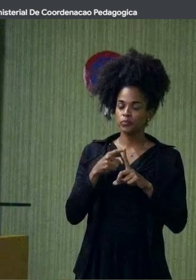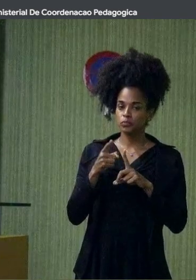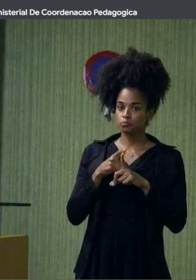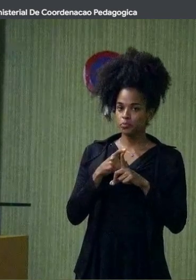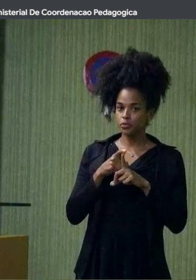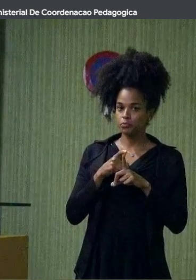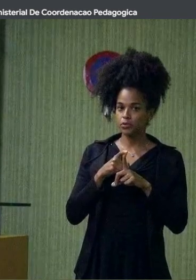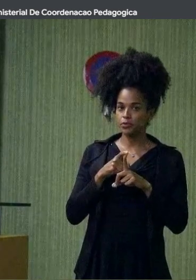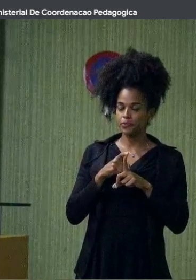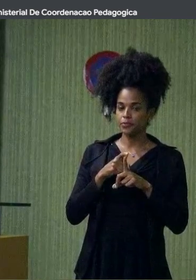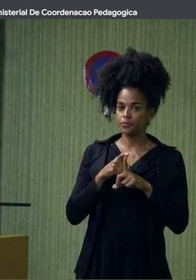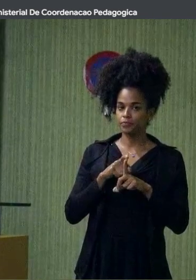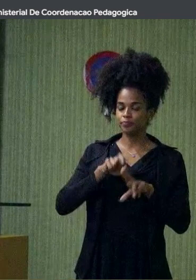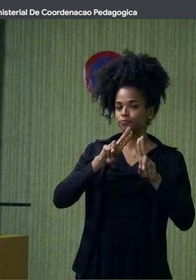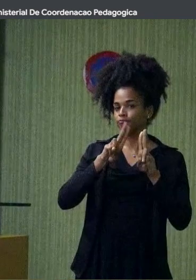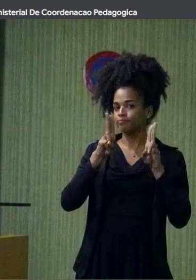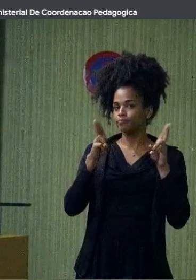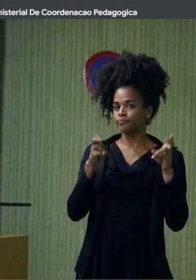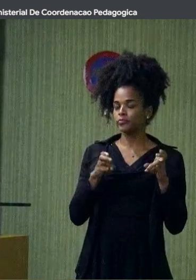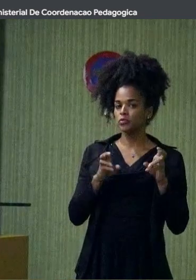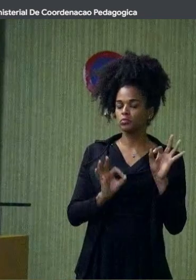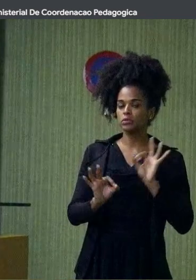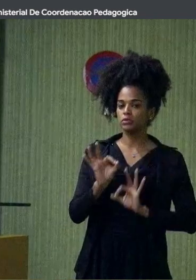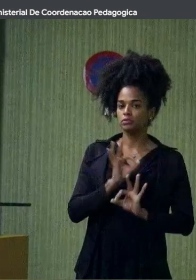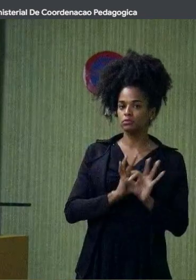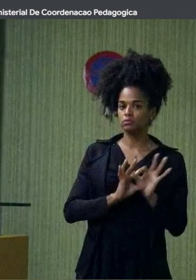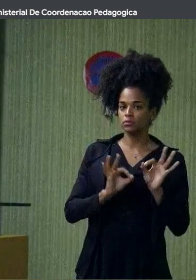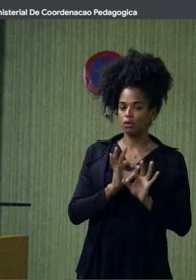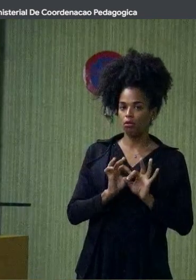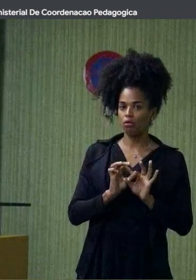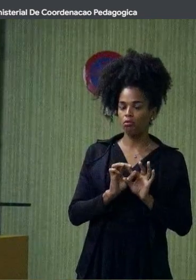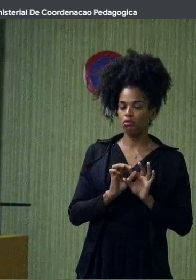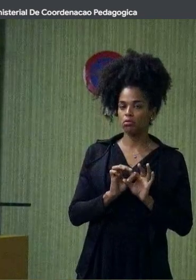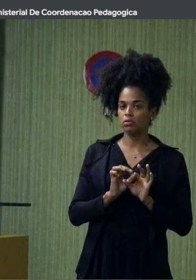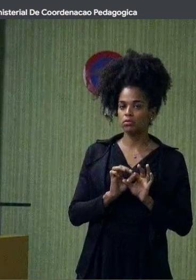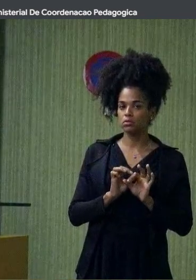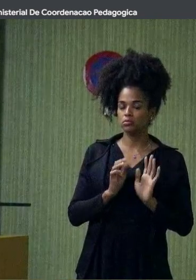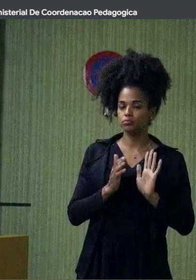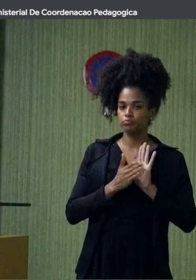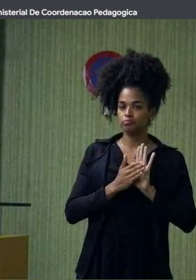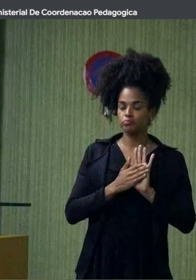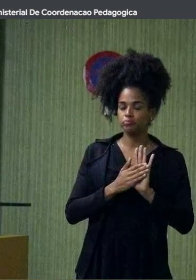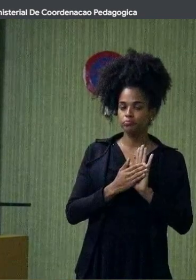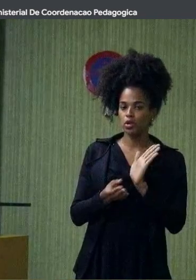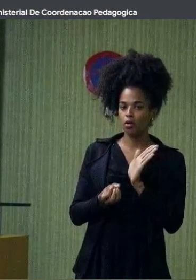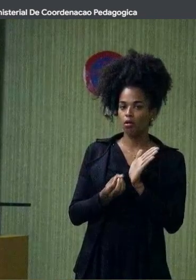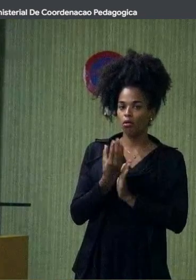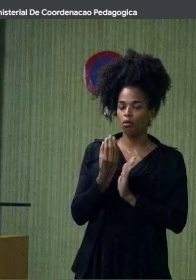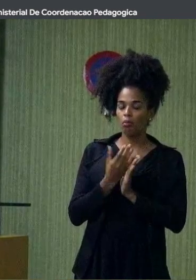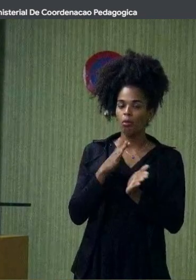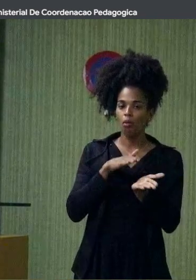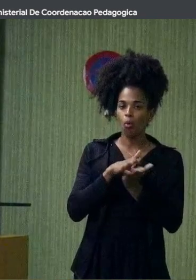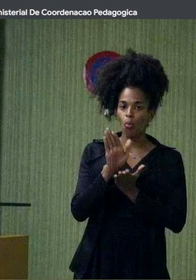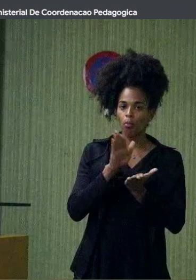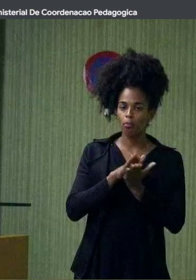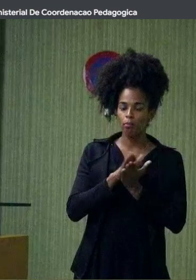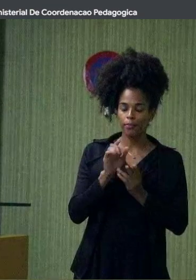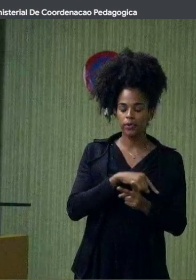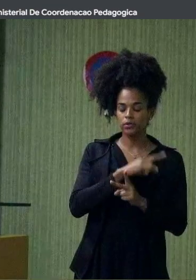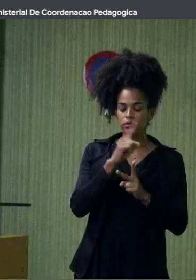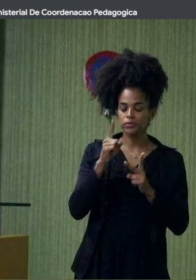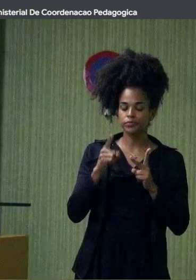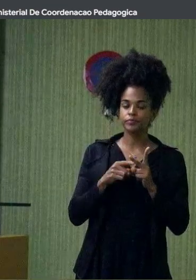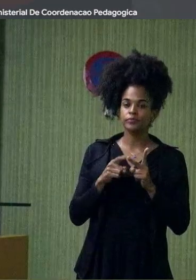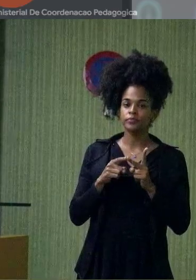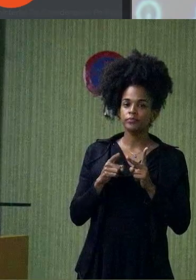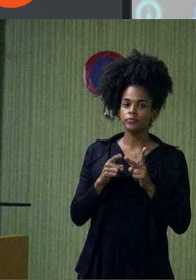eh da organização do próprio Ministério da Educação com a instituição de um grupo de trabalho e do outro lado